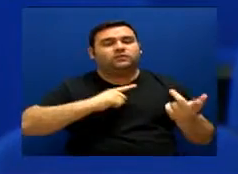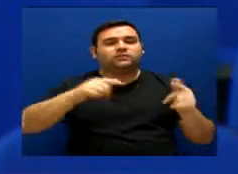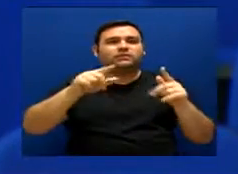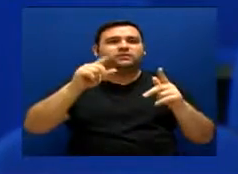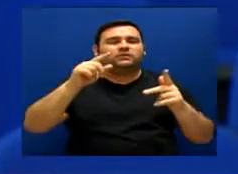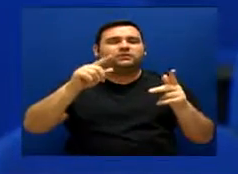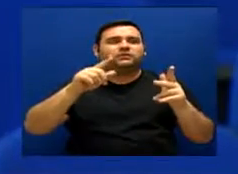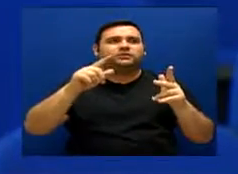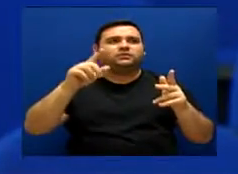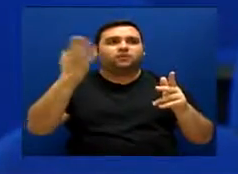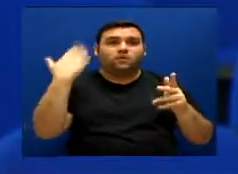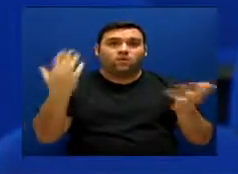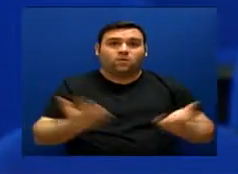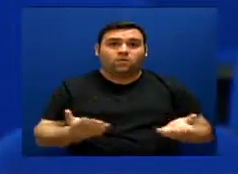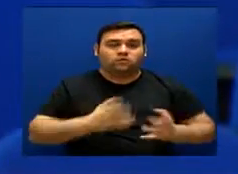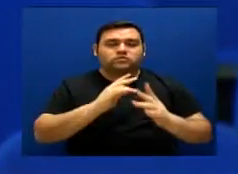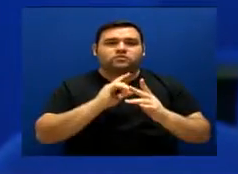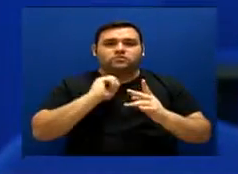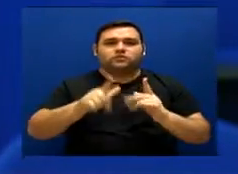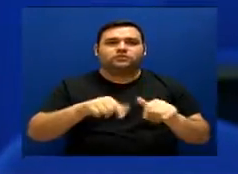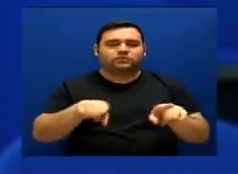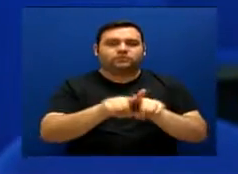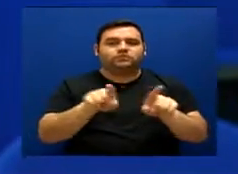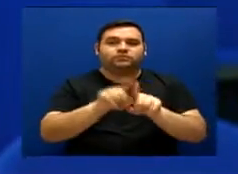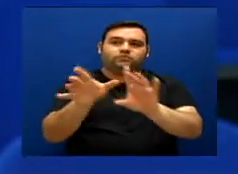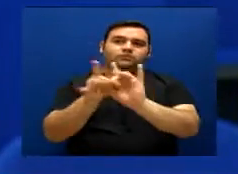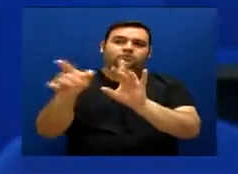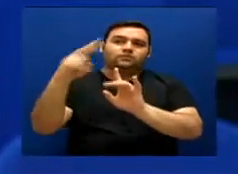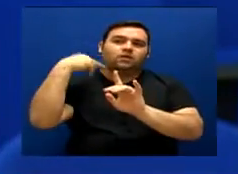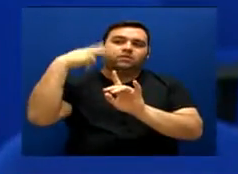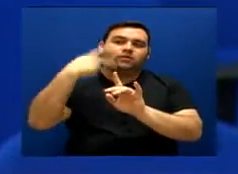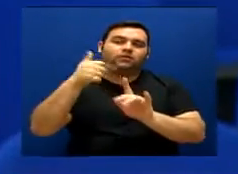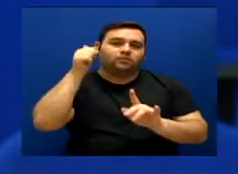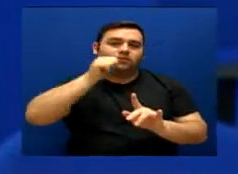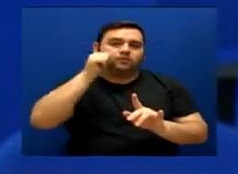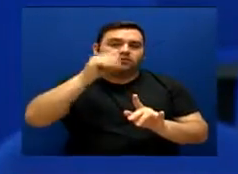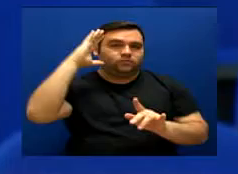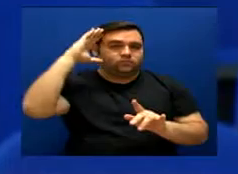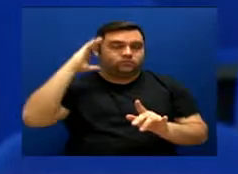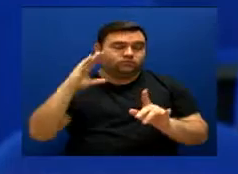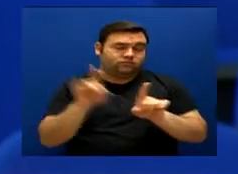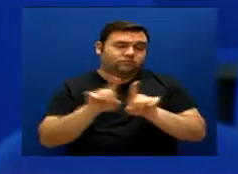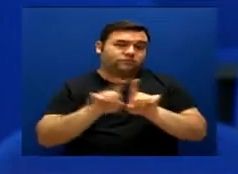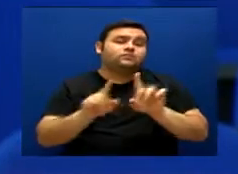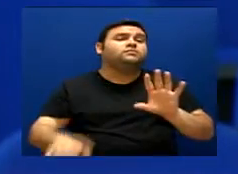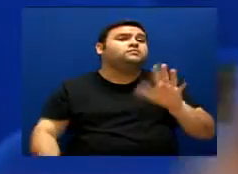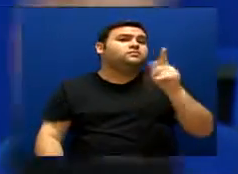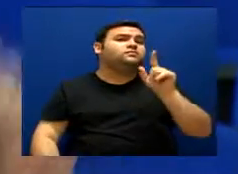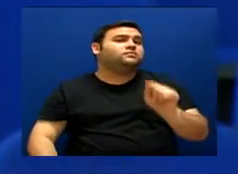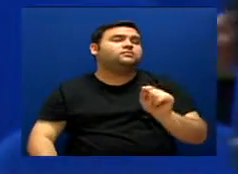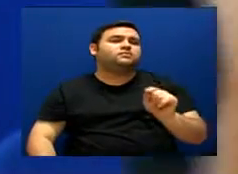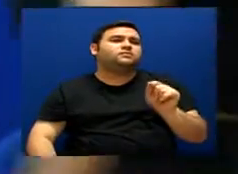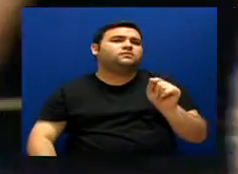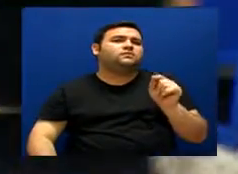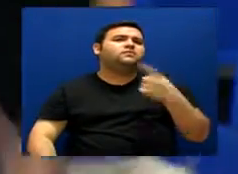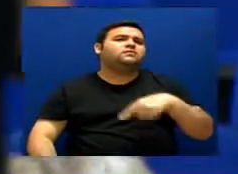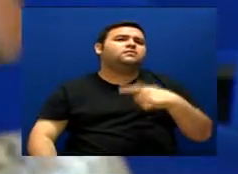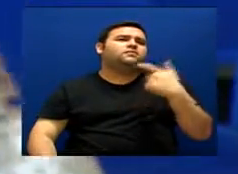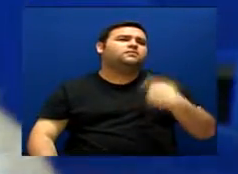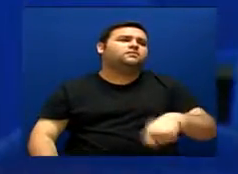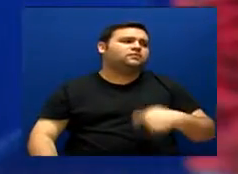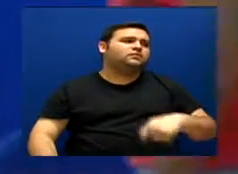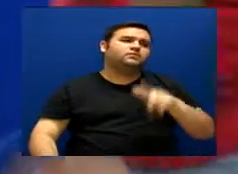saiu no dia de hoje, já lhe dou a parte, vereadora. E daí nós temos que... nós temos